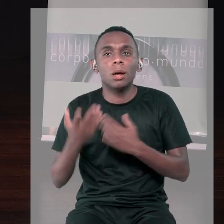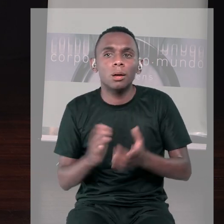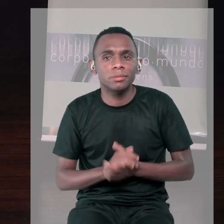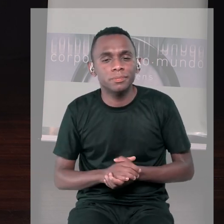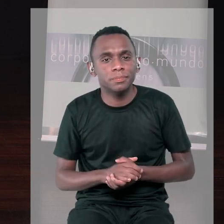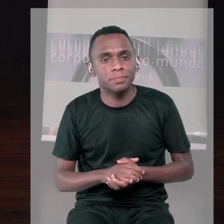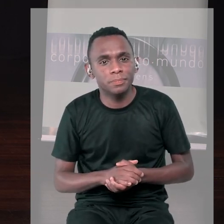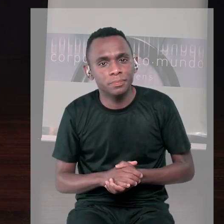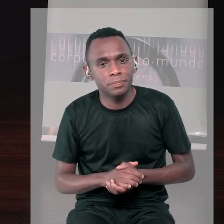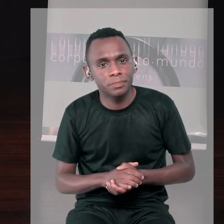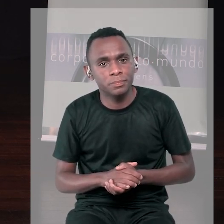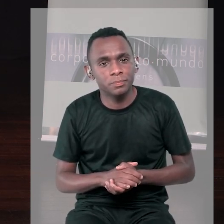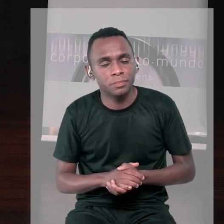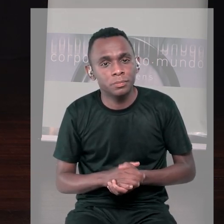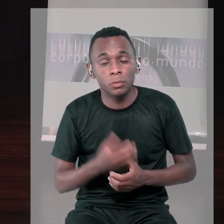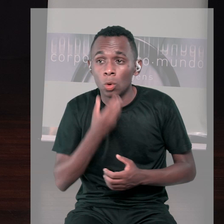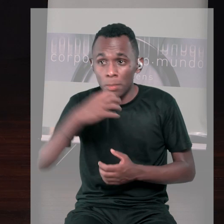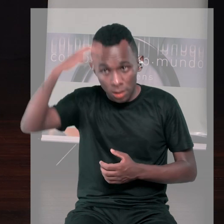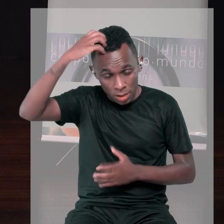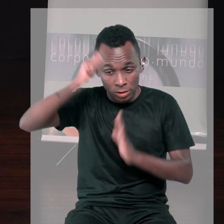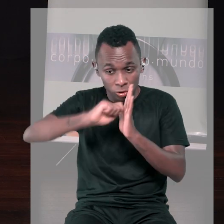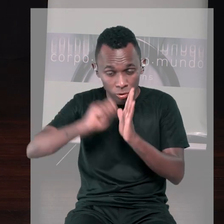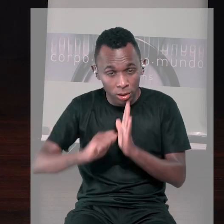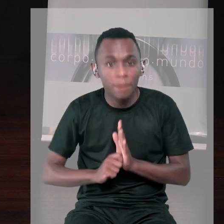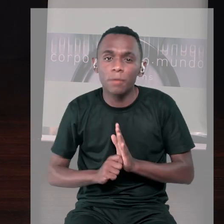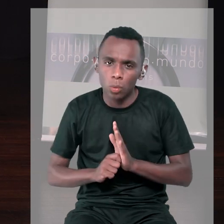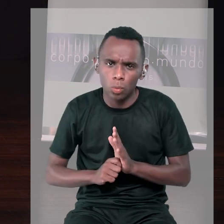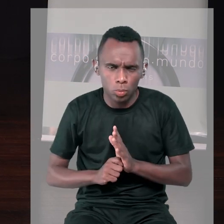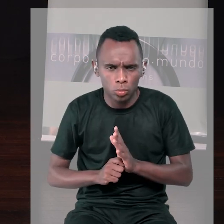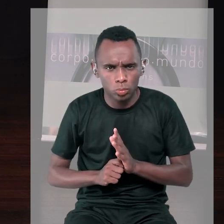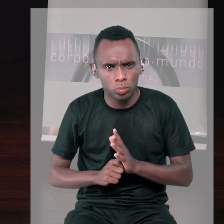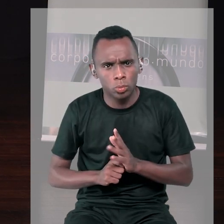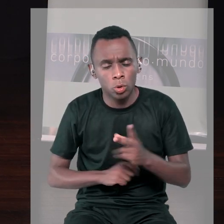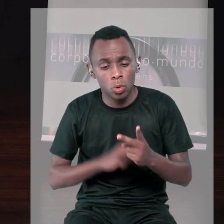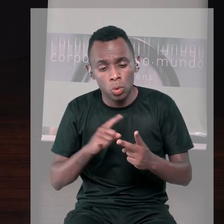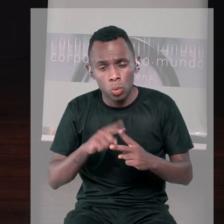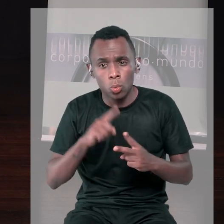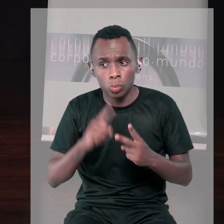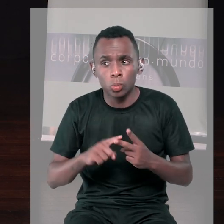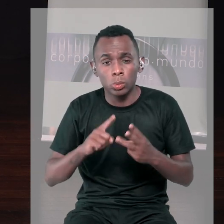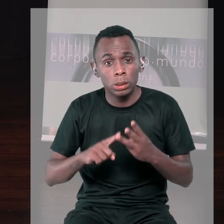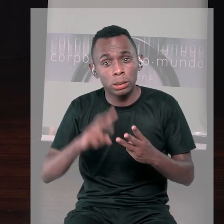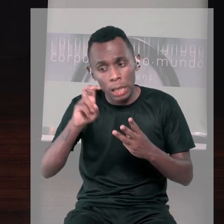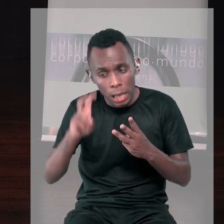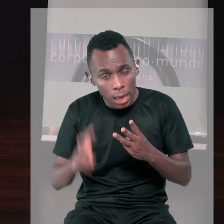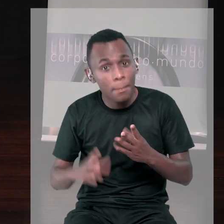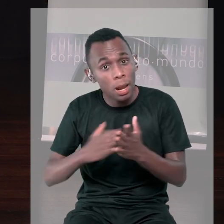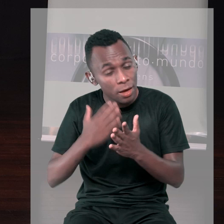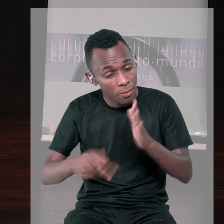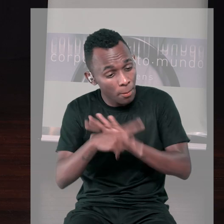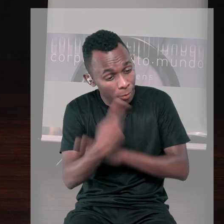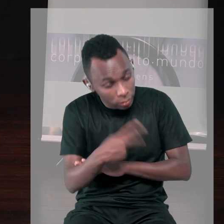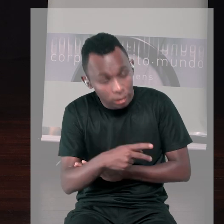incontornáveis. Raymond Aron escreveu, né, mais de um livro com 2 volumes, outro livro sobre ele, e se inspirou